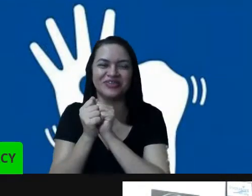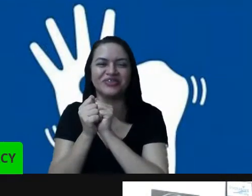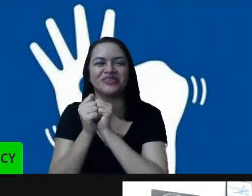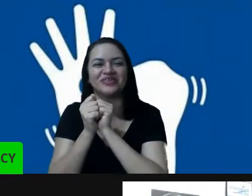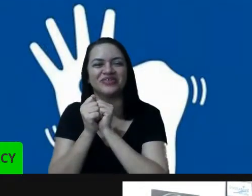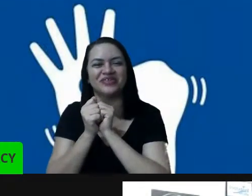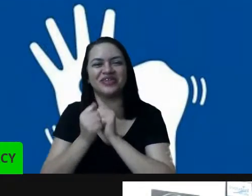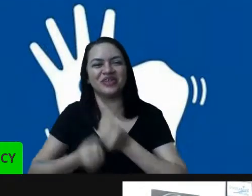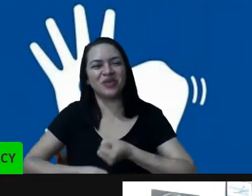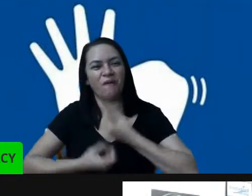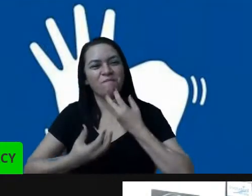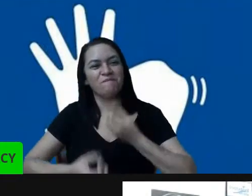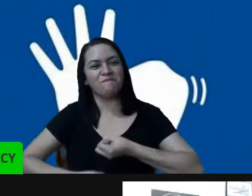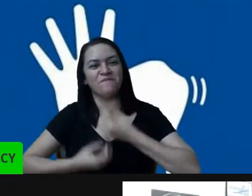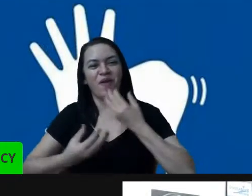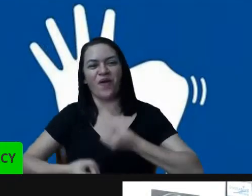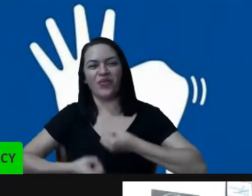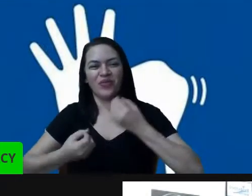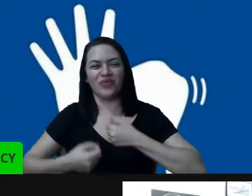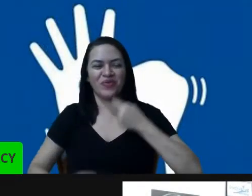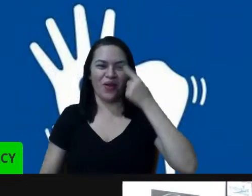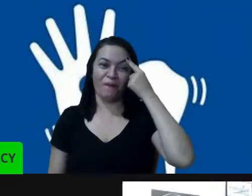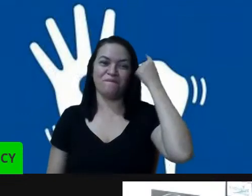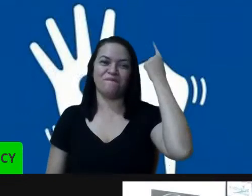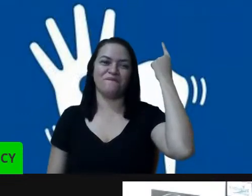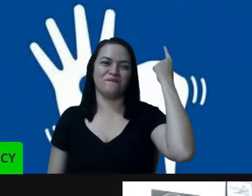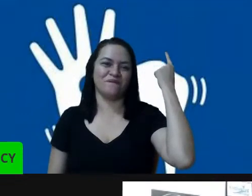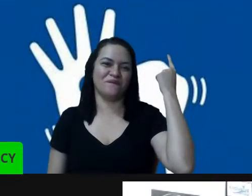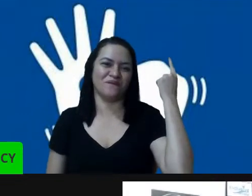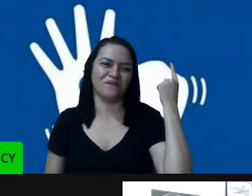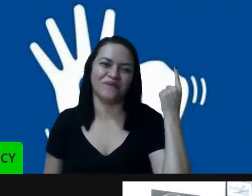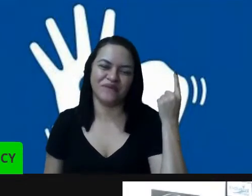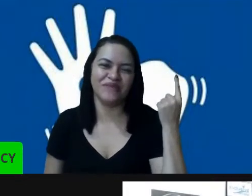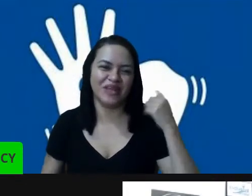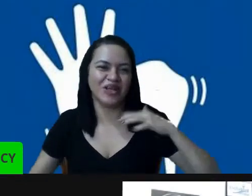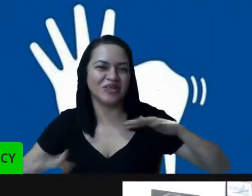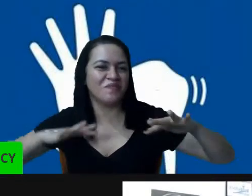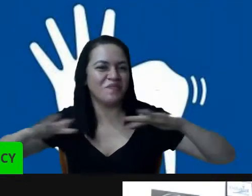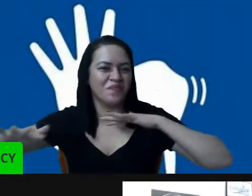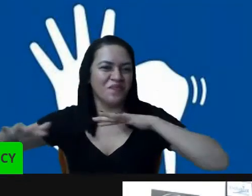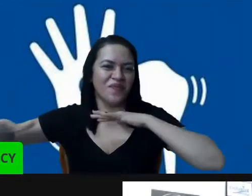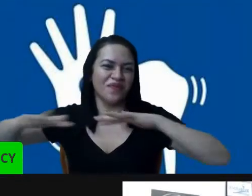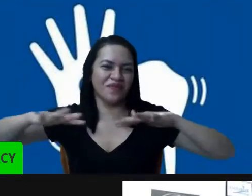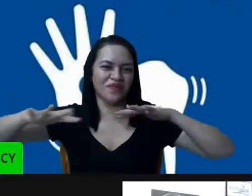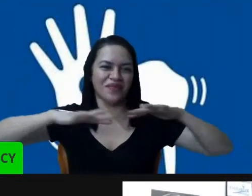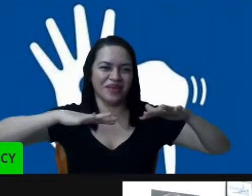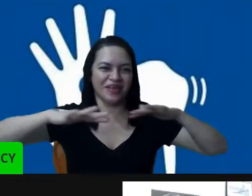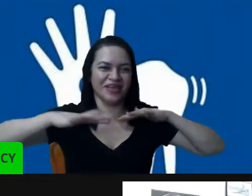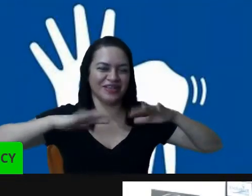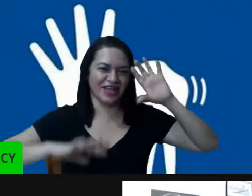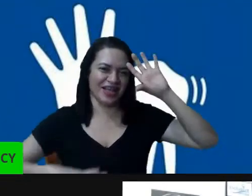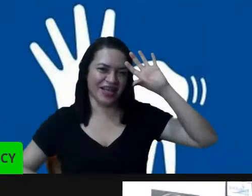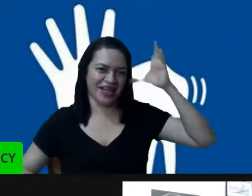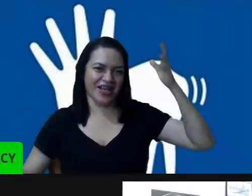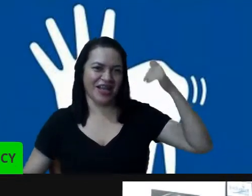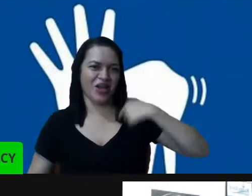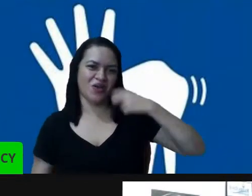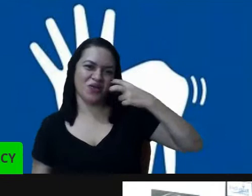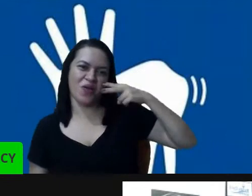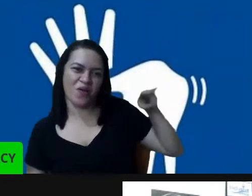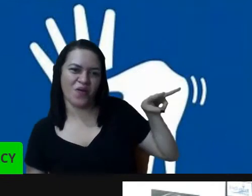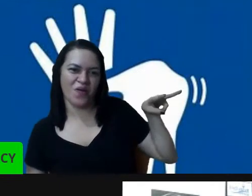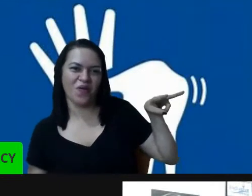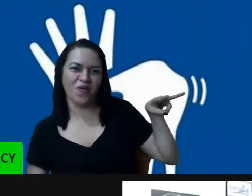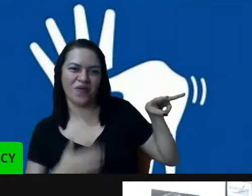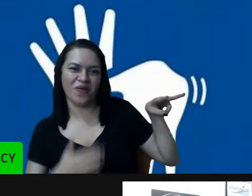produtores inusitados, foi bem interessante o que a gente movimentou para acontecer aqui. Eu estou olhando para os meus também.